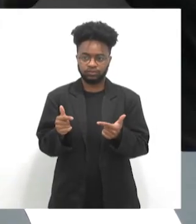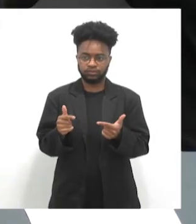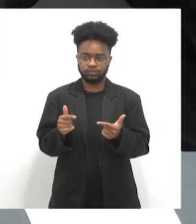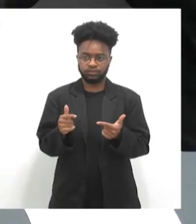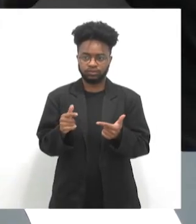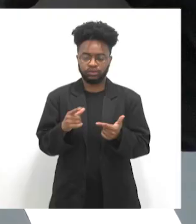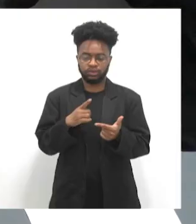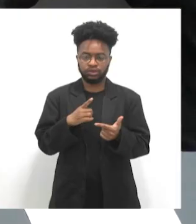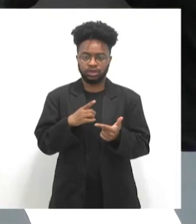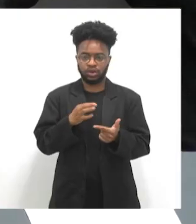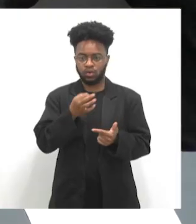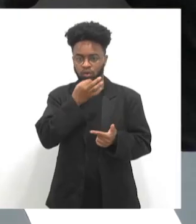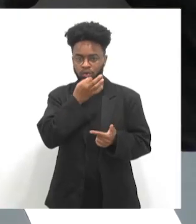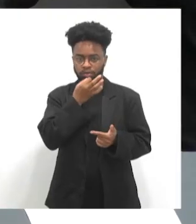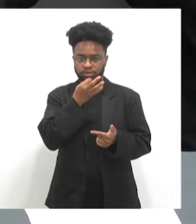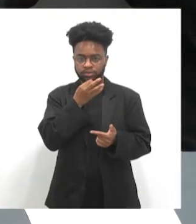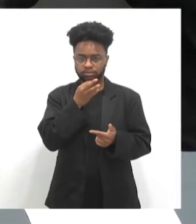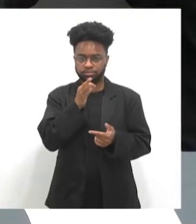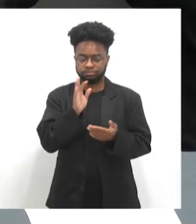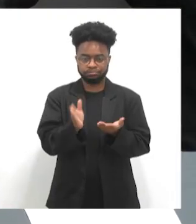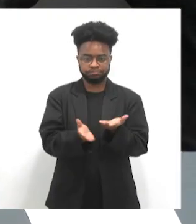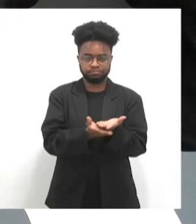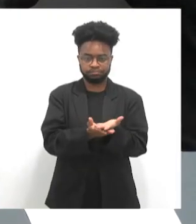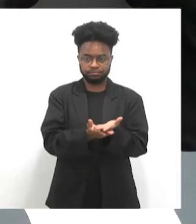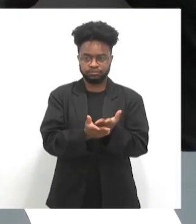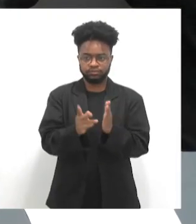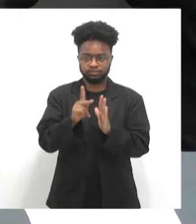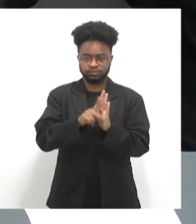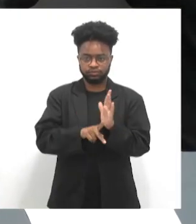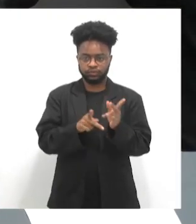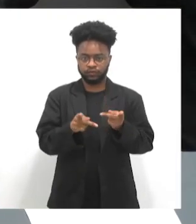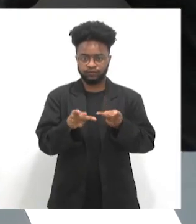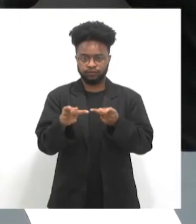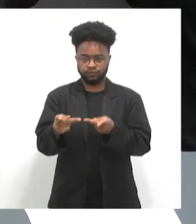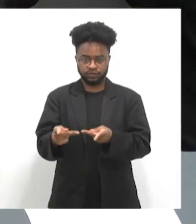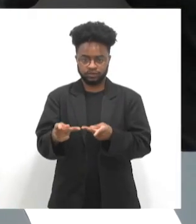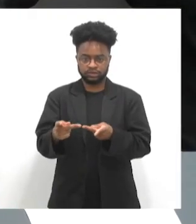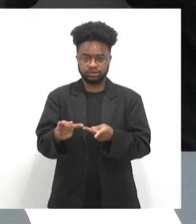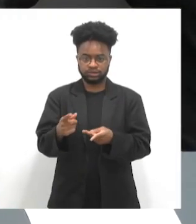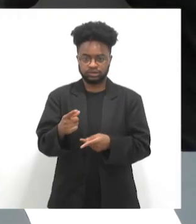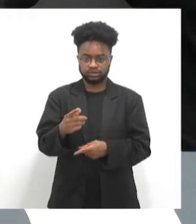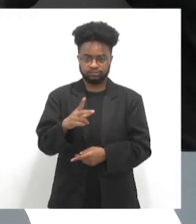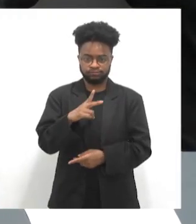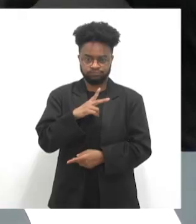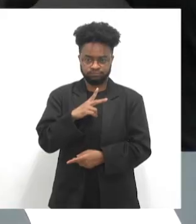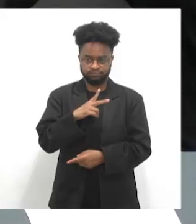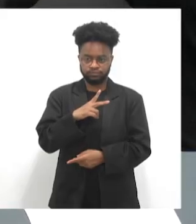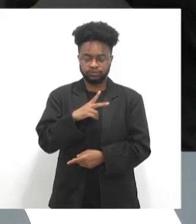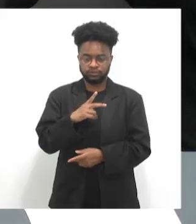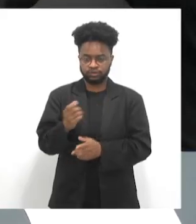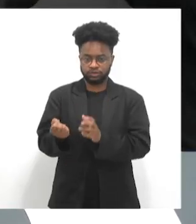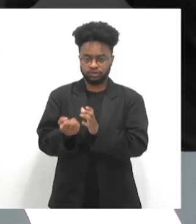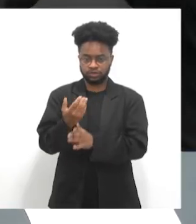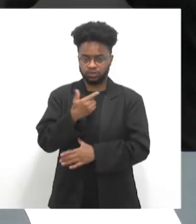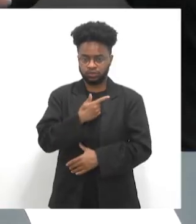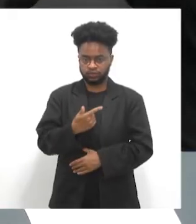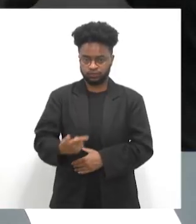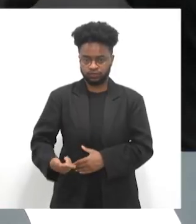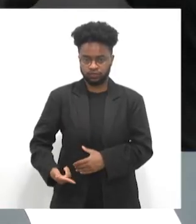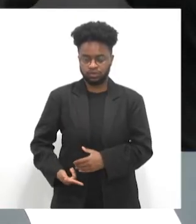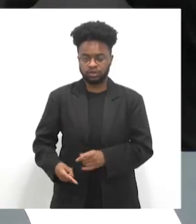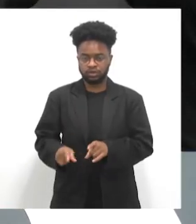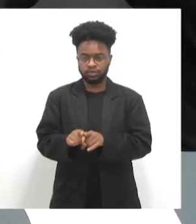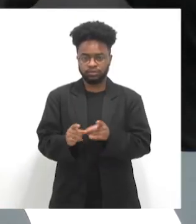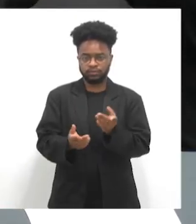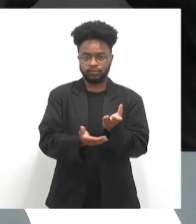de anexação do projeto de visita íntima, de autoria do governador, anexar